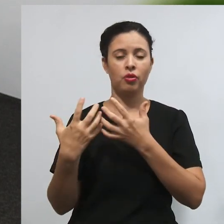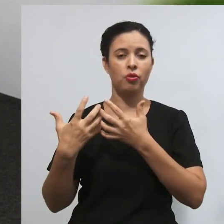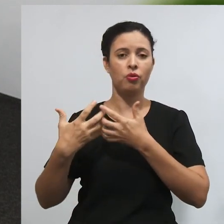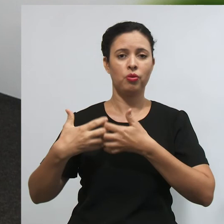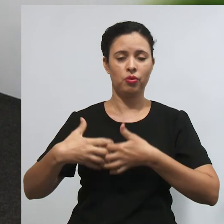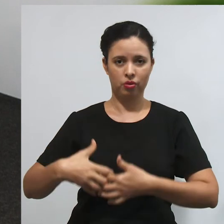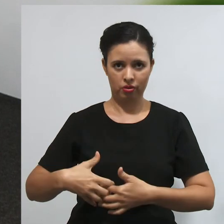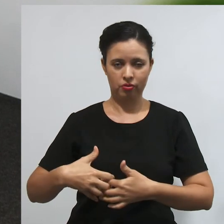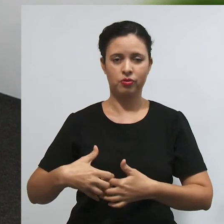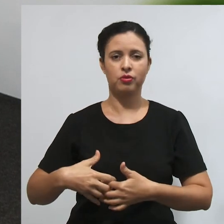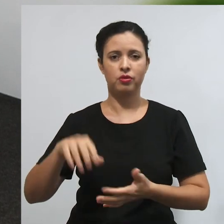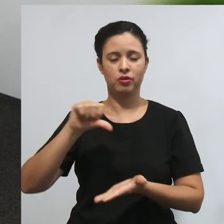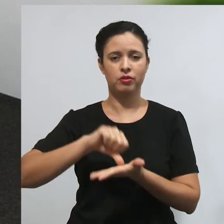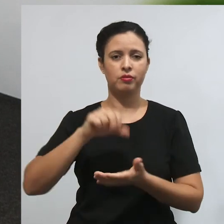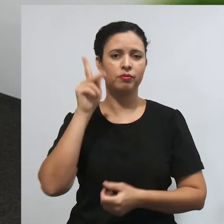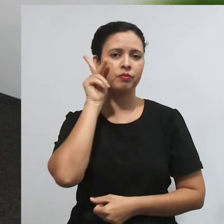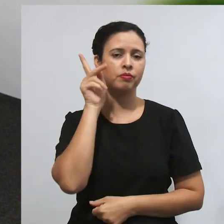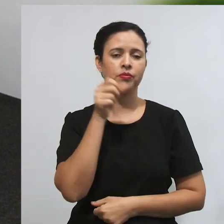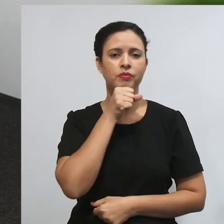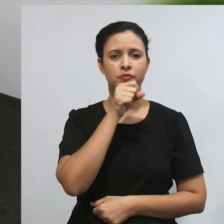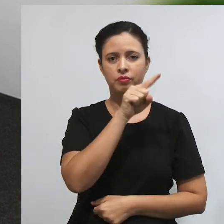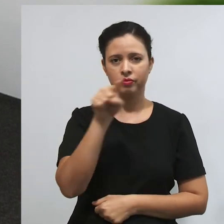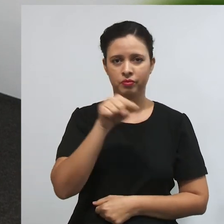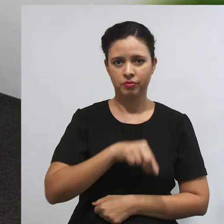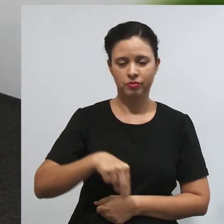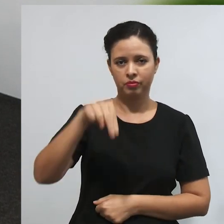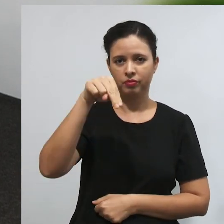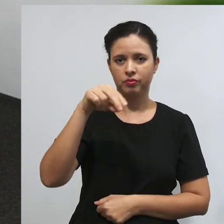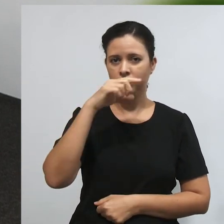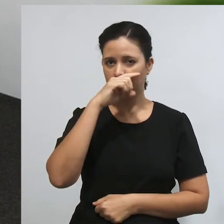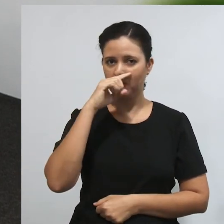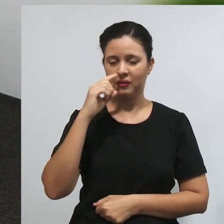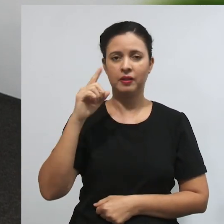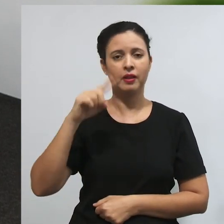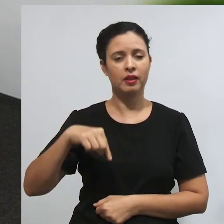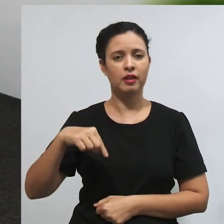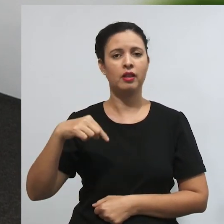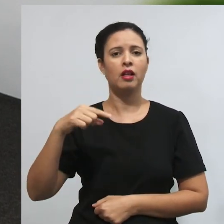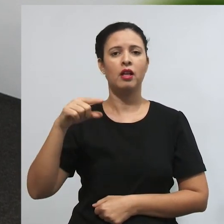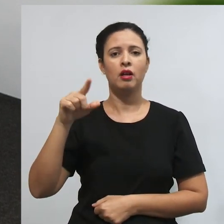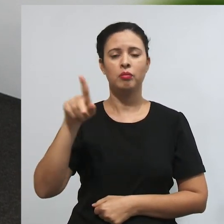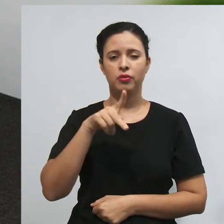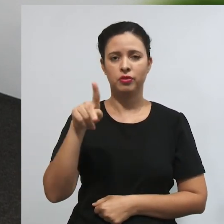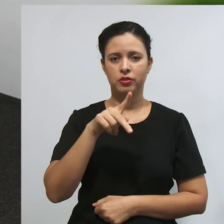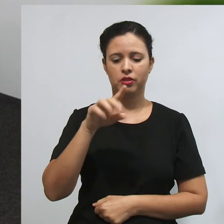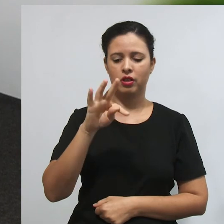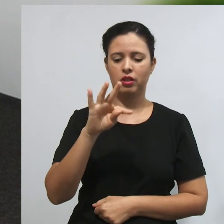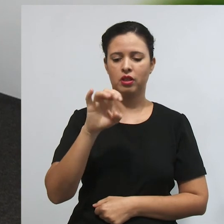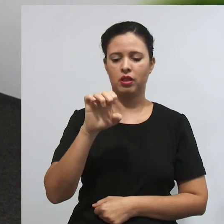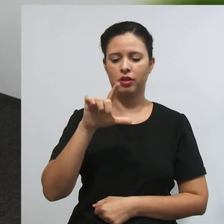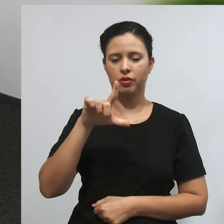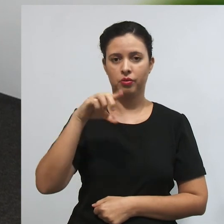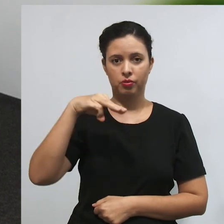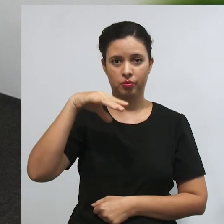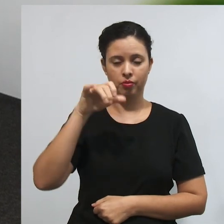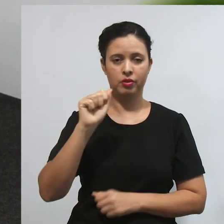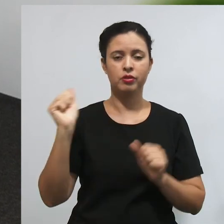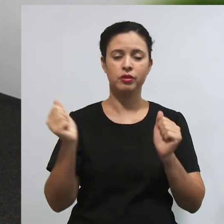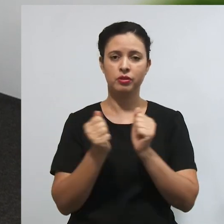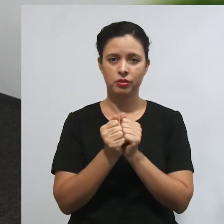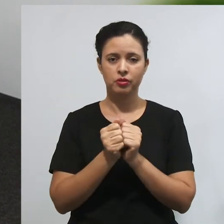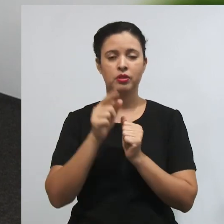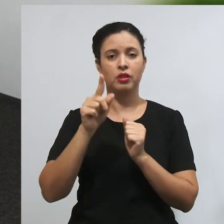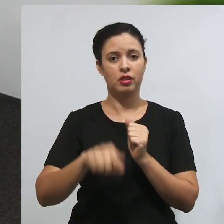Federal de Rondônia, campus Porto Velho, Zona Norte. Eu sou a professora Thelma Fortes Medeiros e juntos vamos a mais